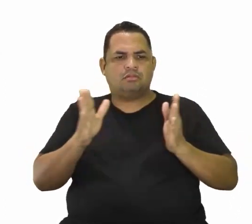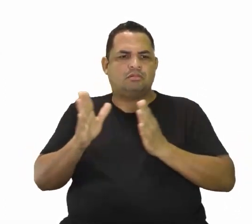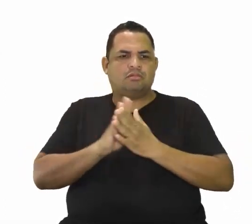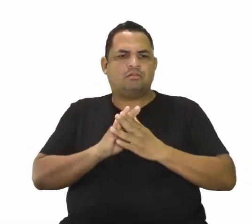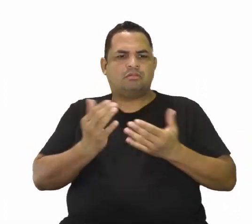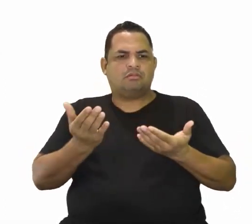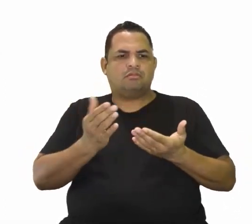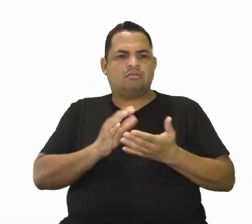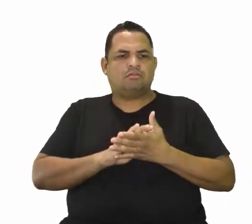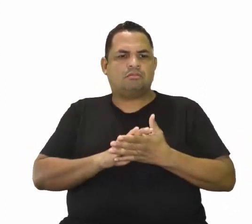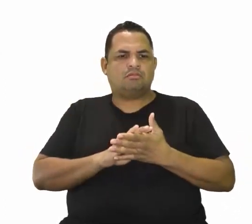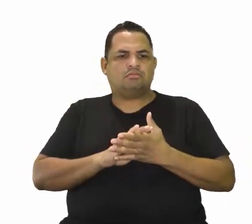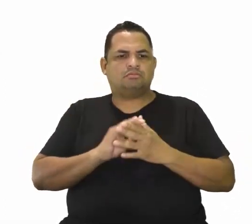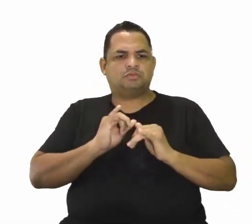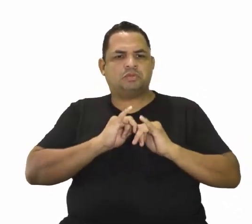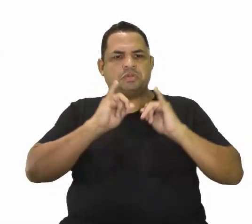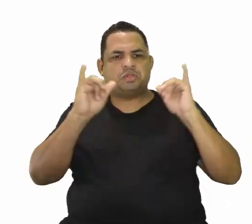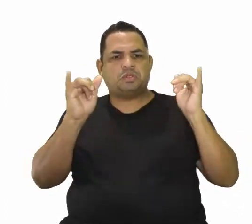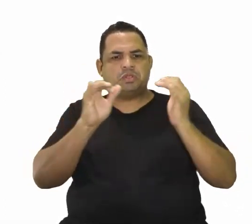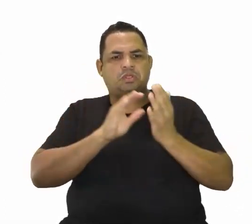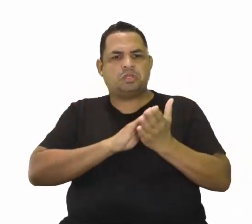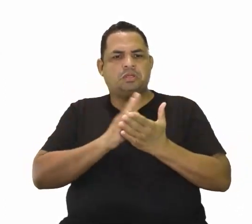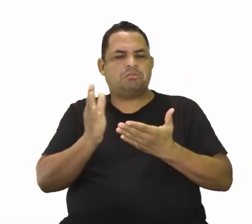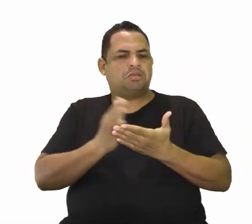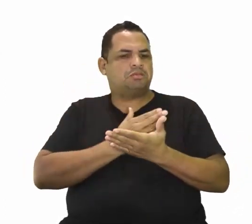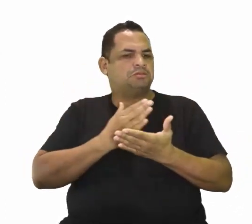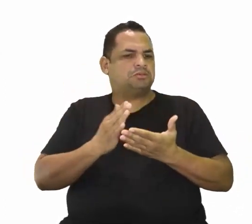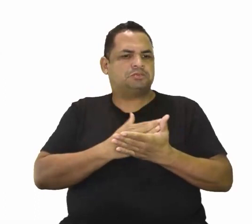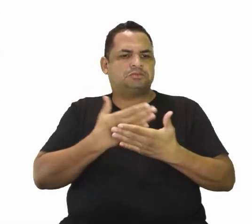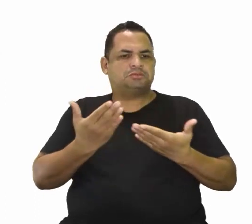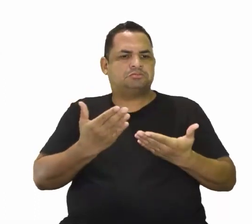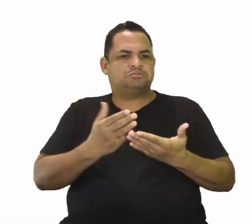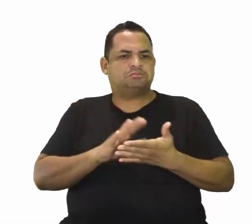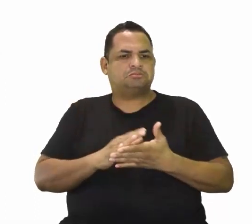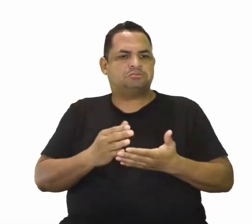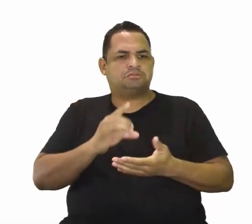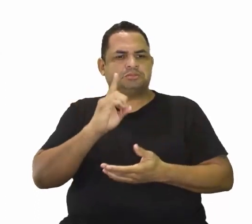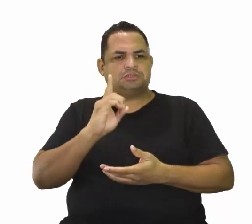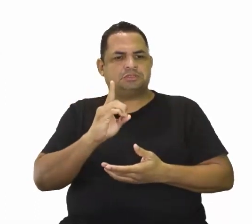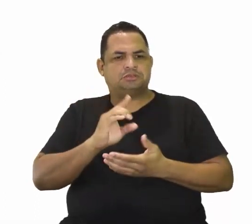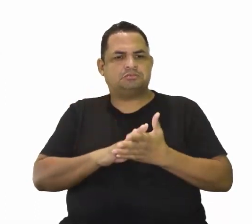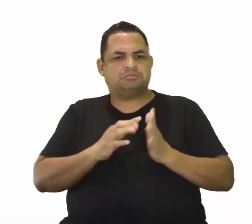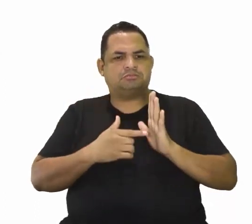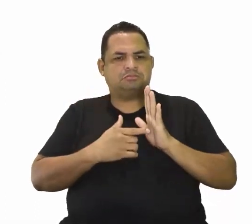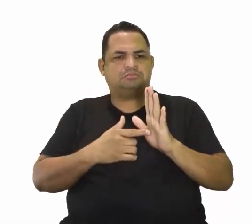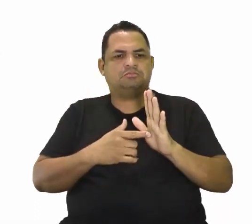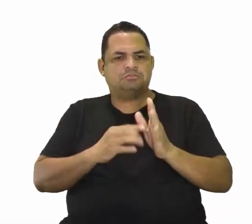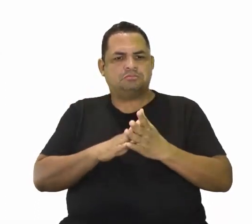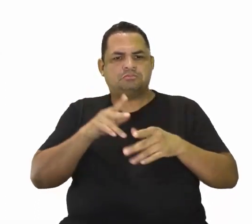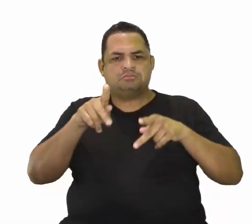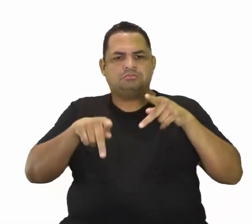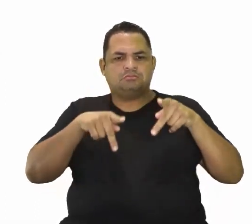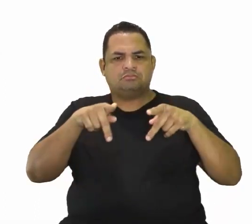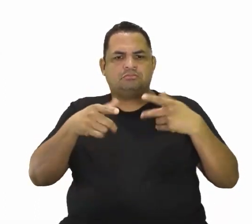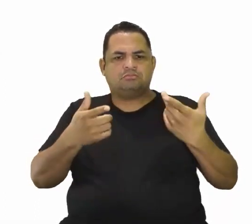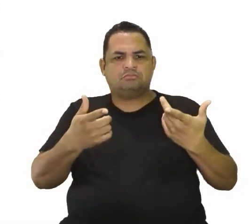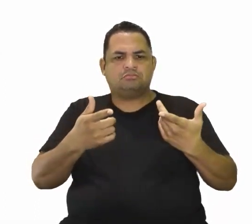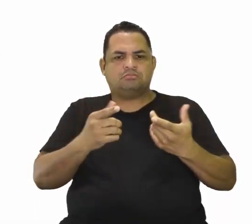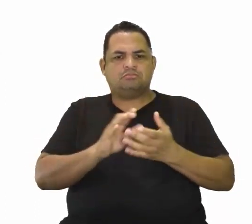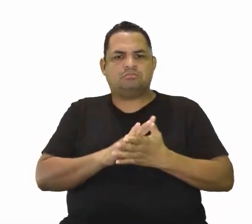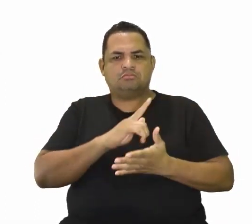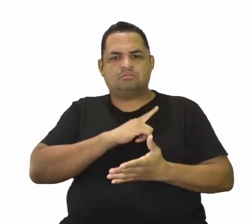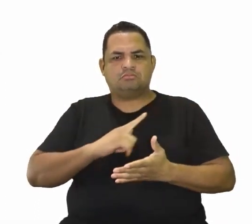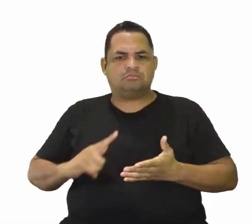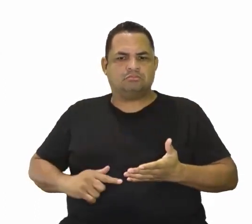jornais, rádio e revistas. Letra D, mostrar para o povo que o